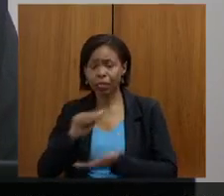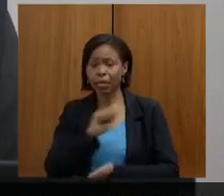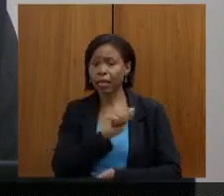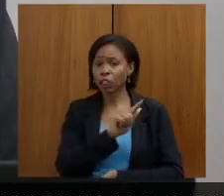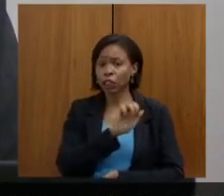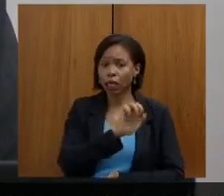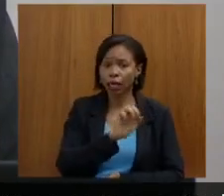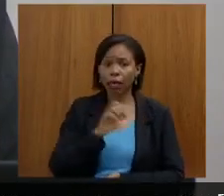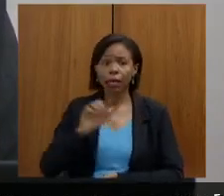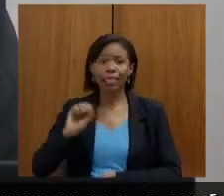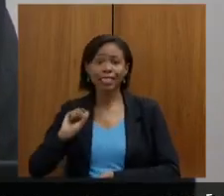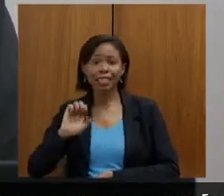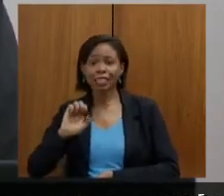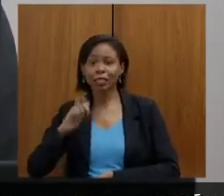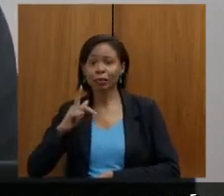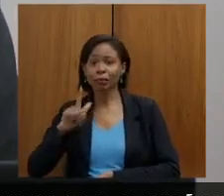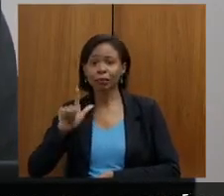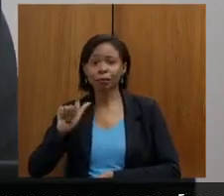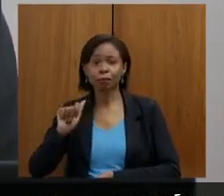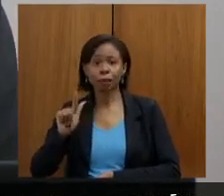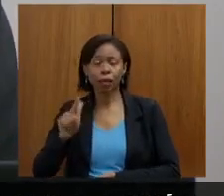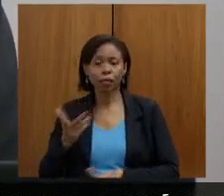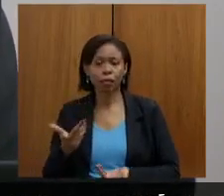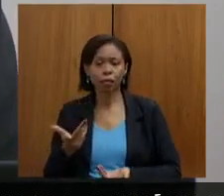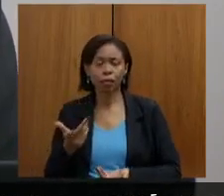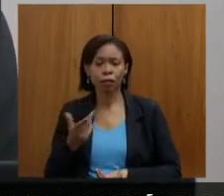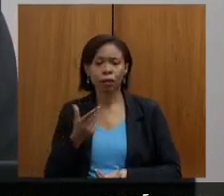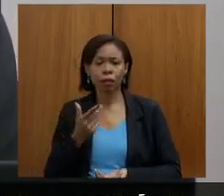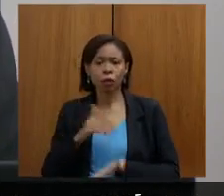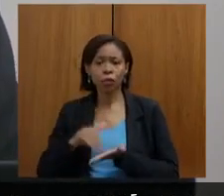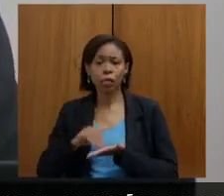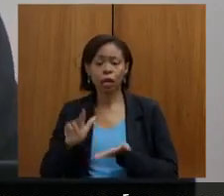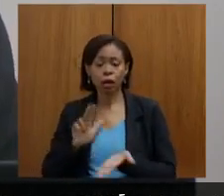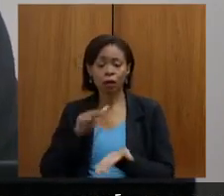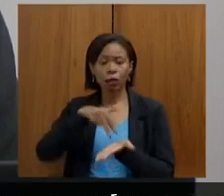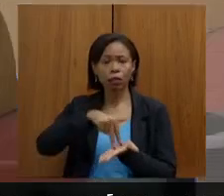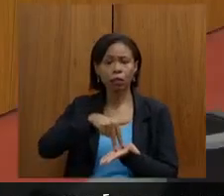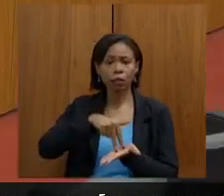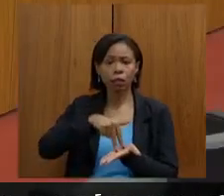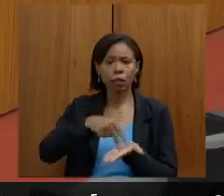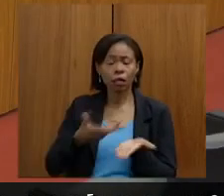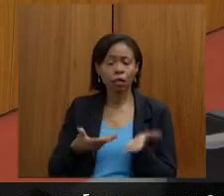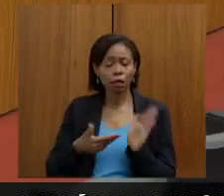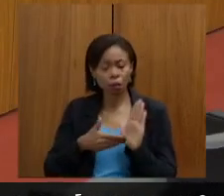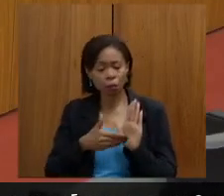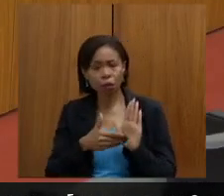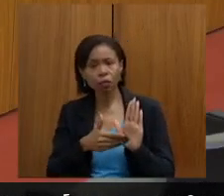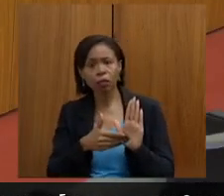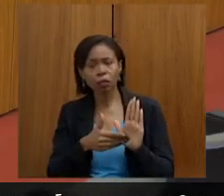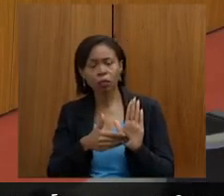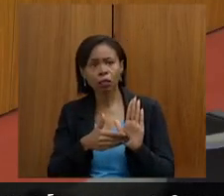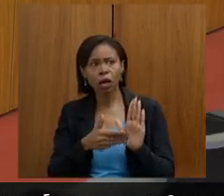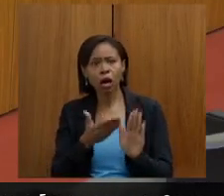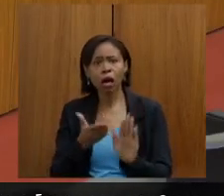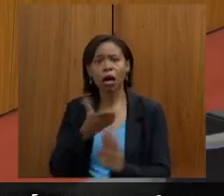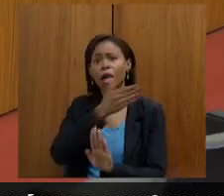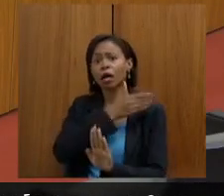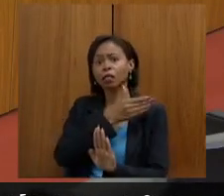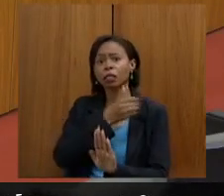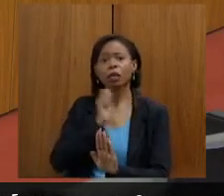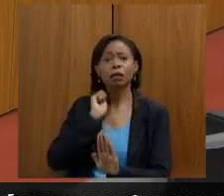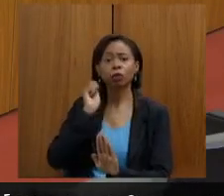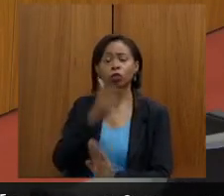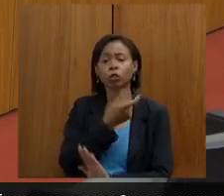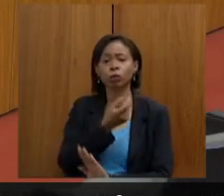o secretário veio aqui esses cuida não parecer diante de Abreu 2020 o